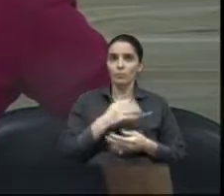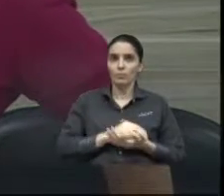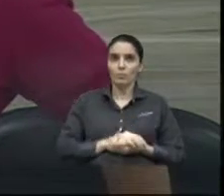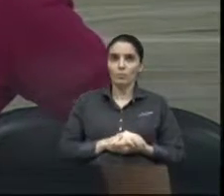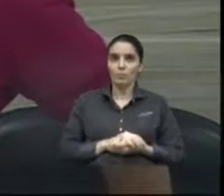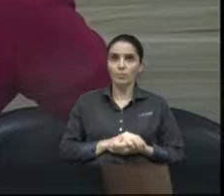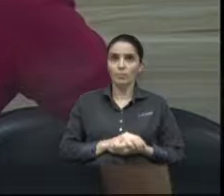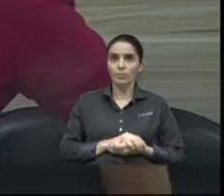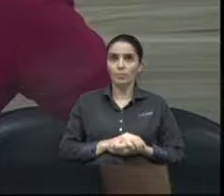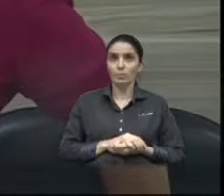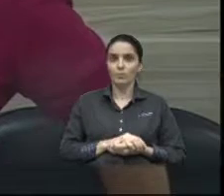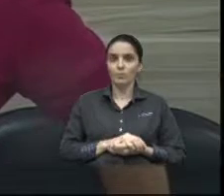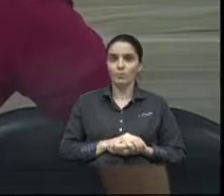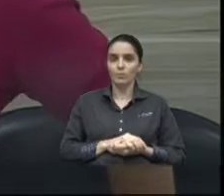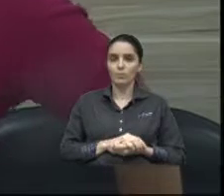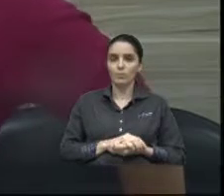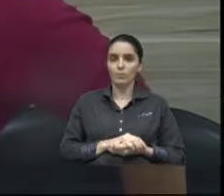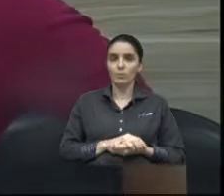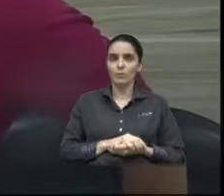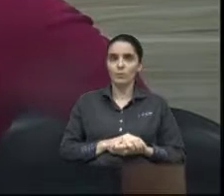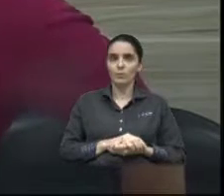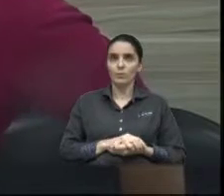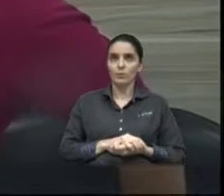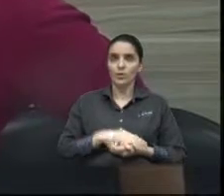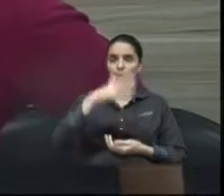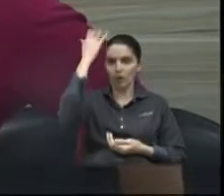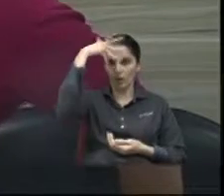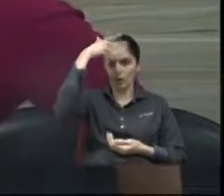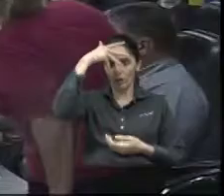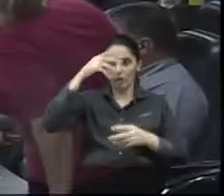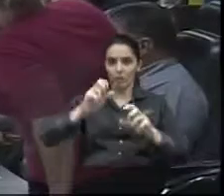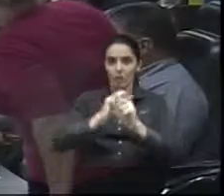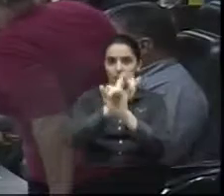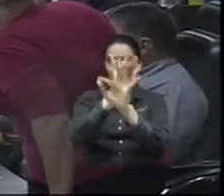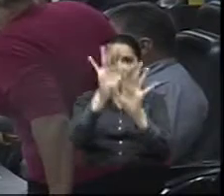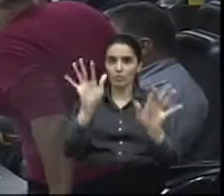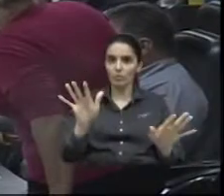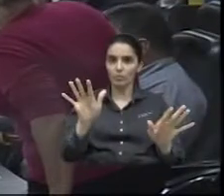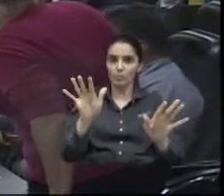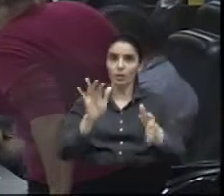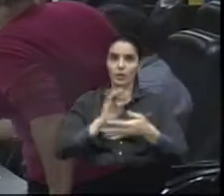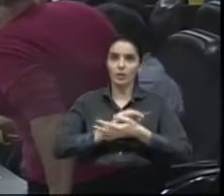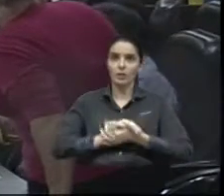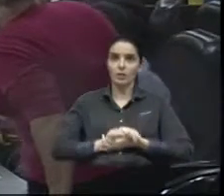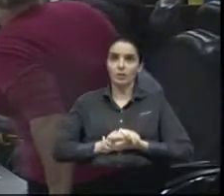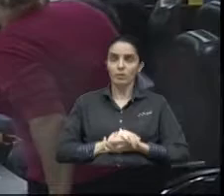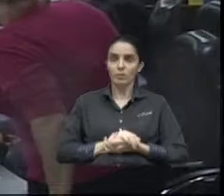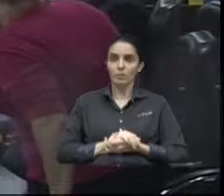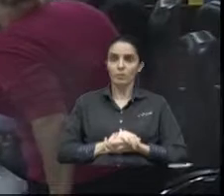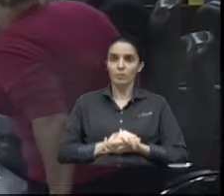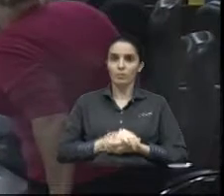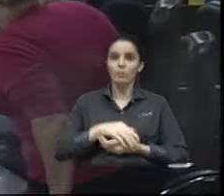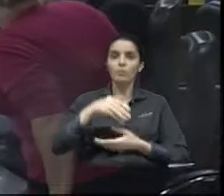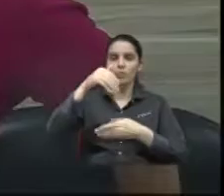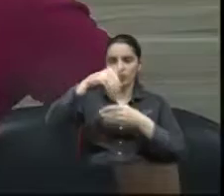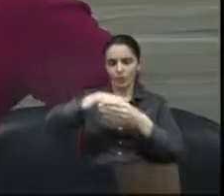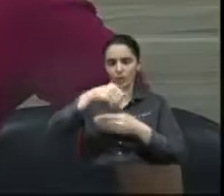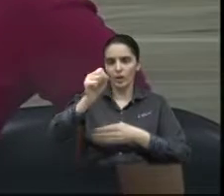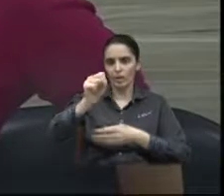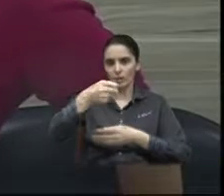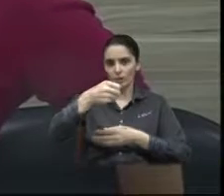se tornar efetiva em nosso município. Então, essa é a minha colocação, vereador Rafael, contando com o meu voto